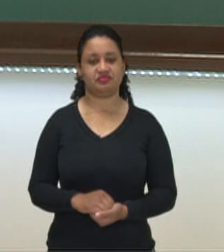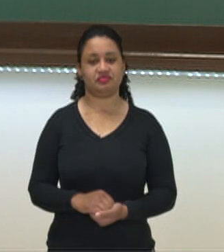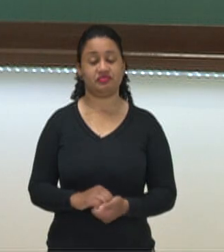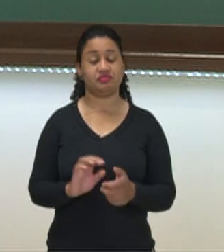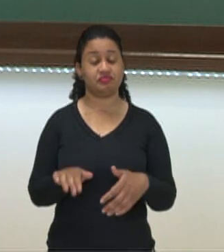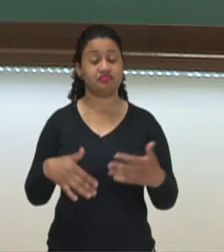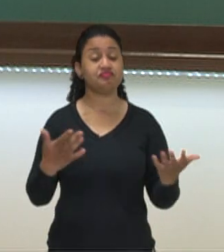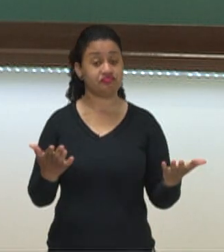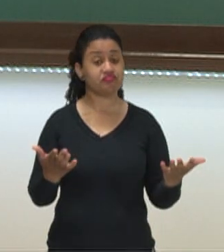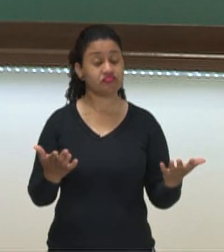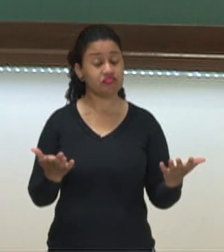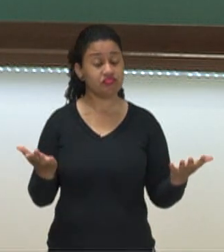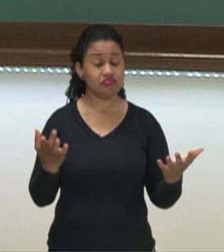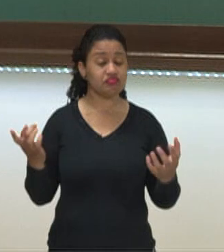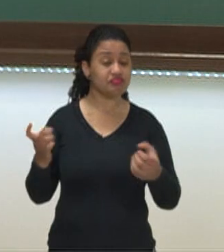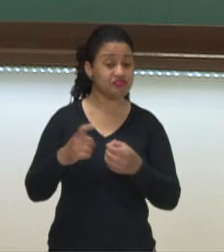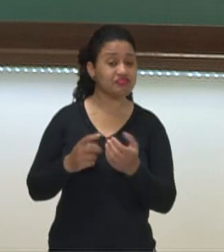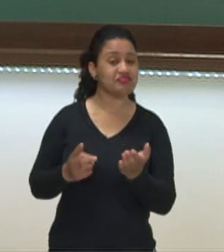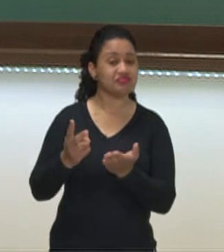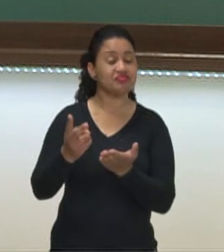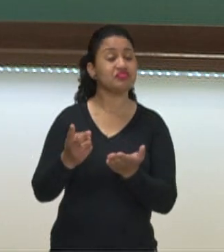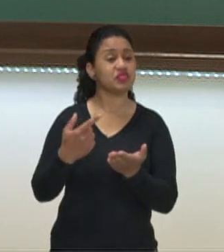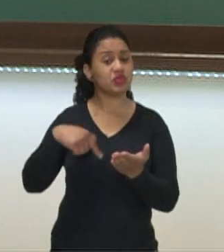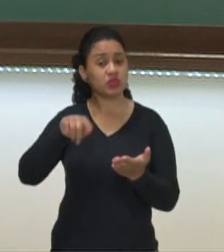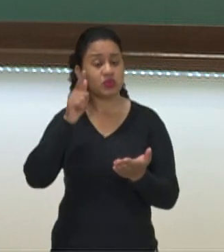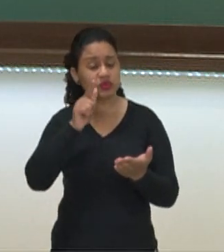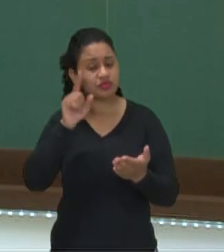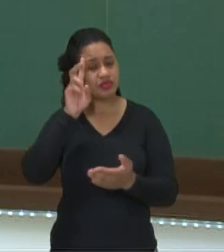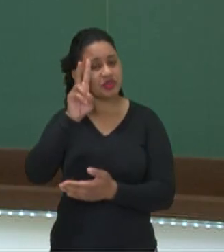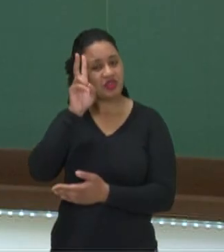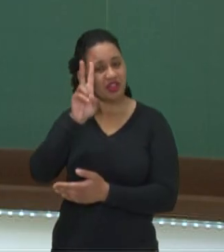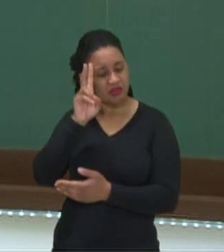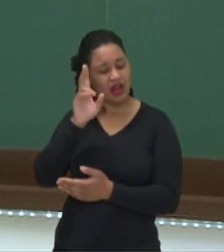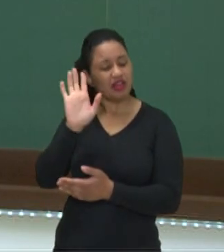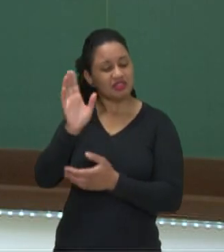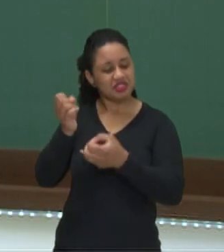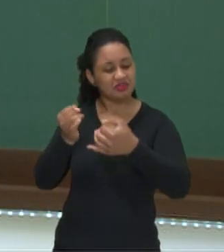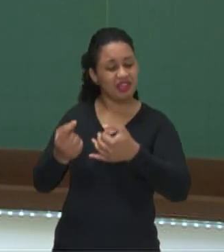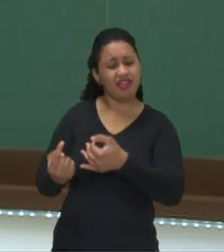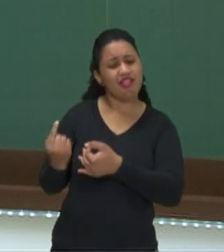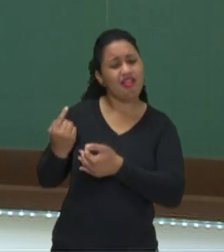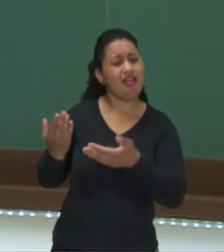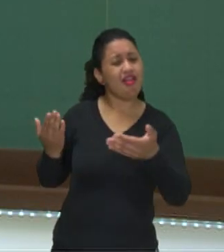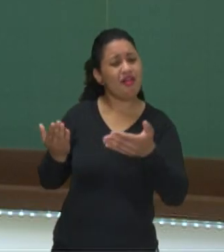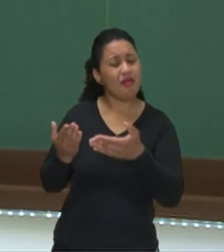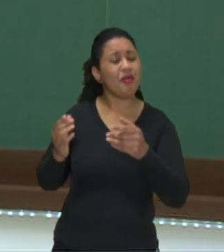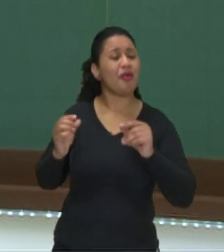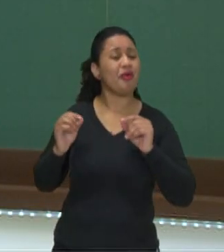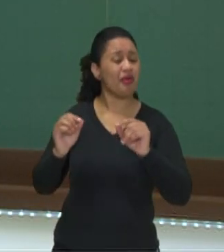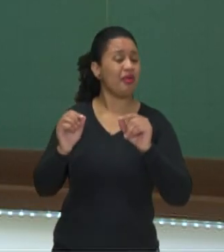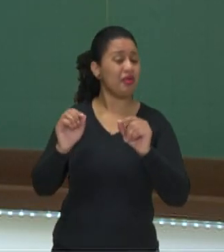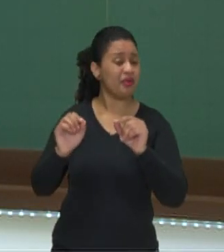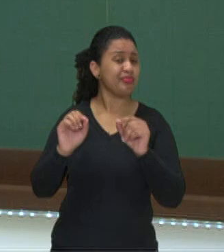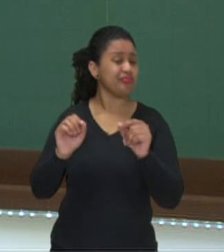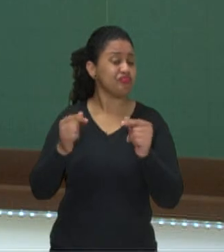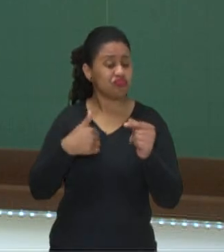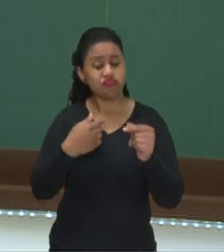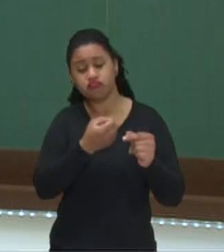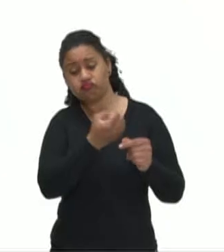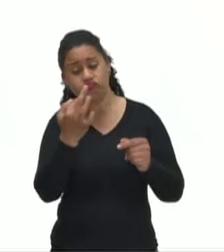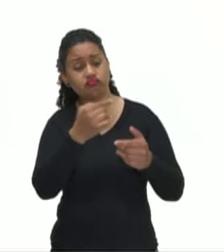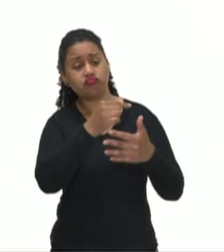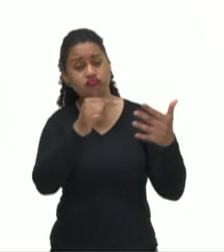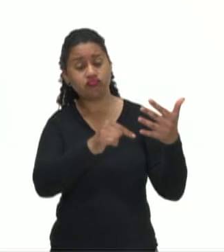Oi pessoal, voltamos. Conseguiram lembrar? Nós acabamos de conversar sobre isso, então, quais são